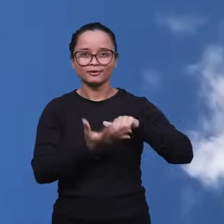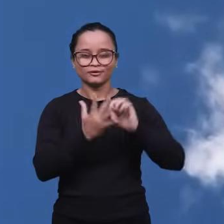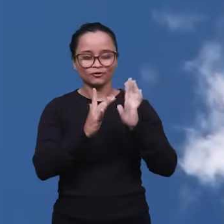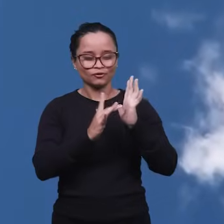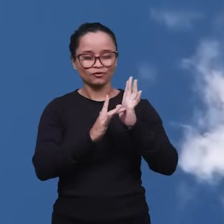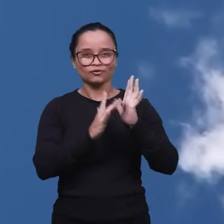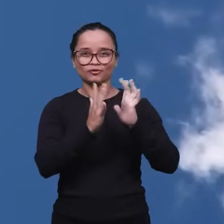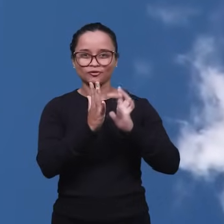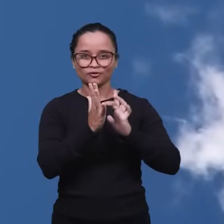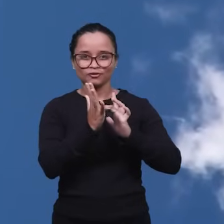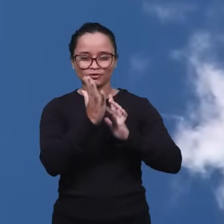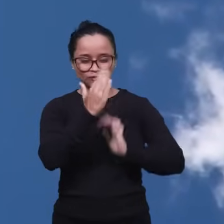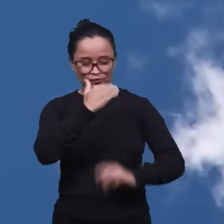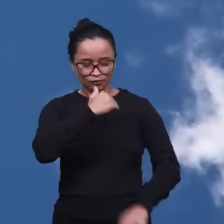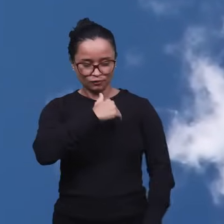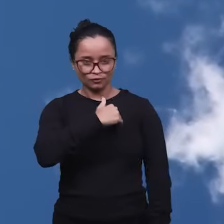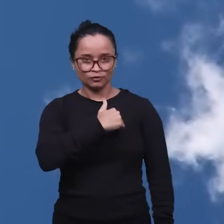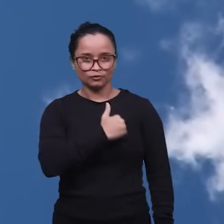Jesus.